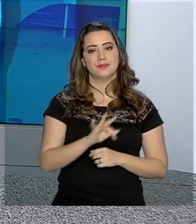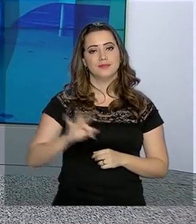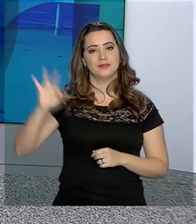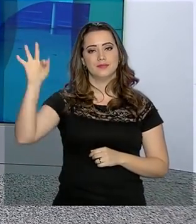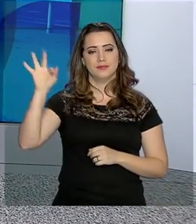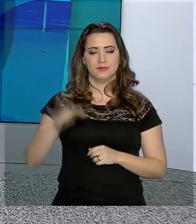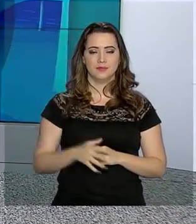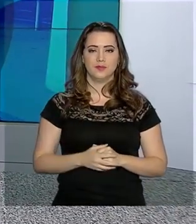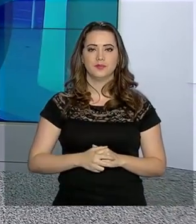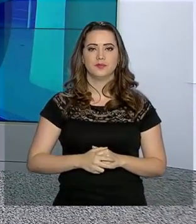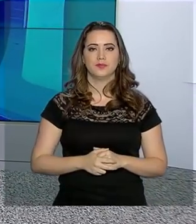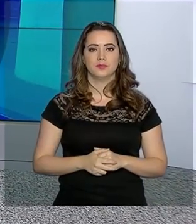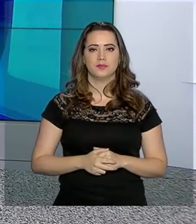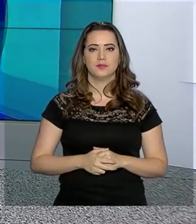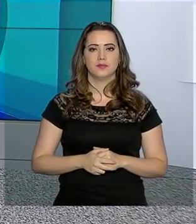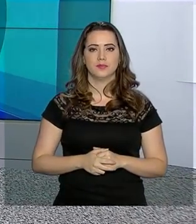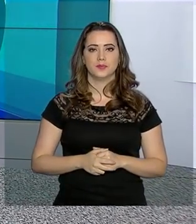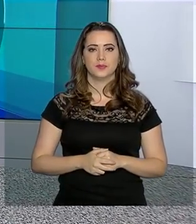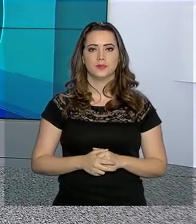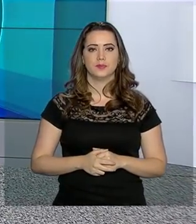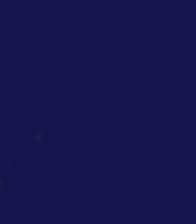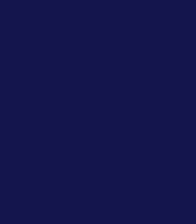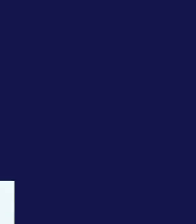NBR e a TV do governo federal.